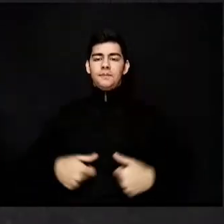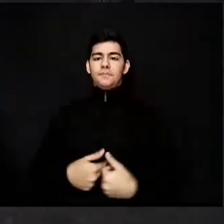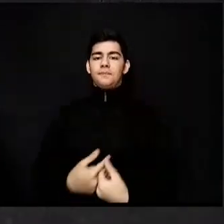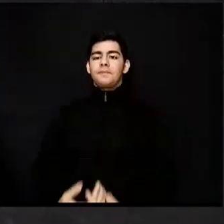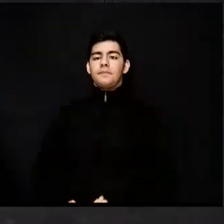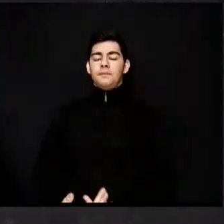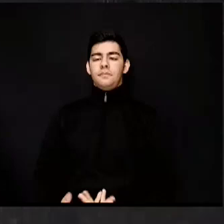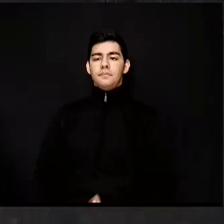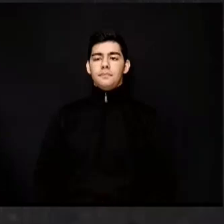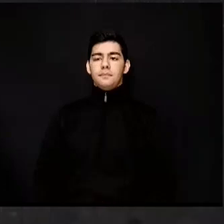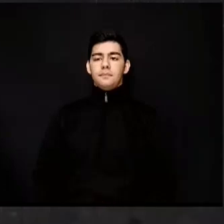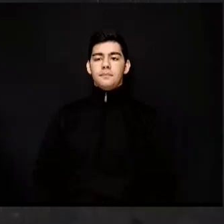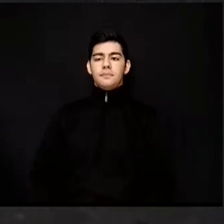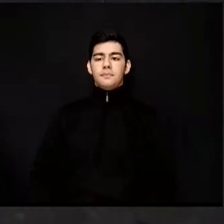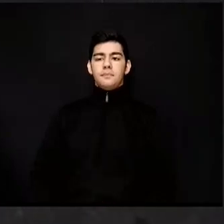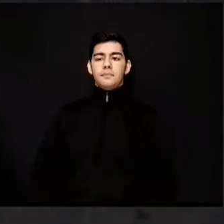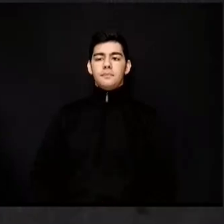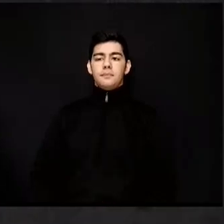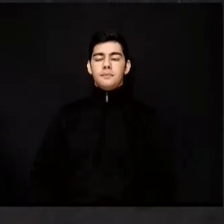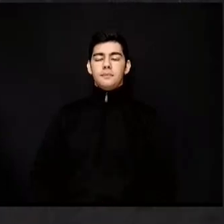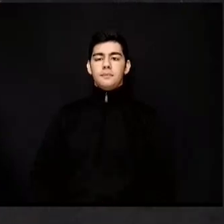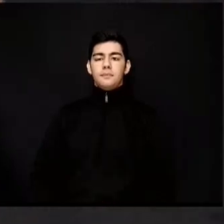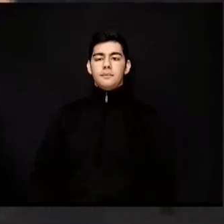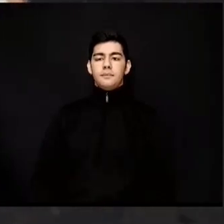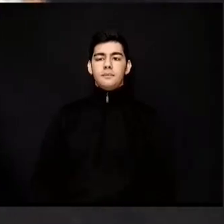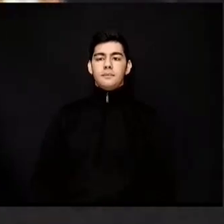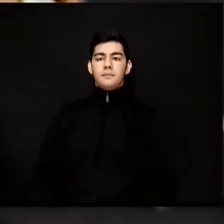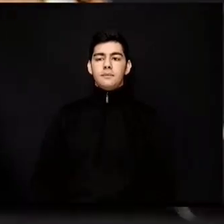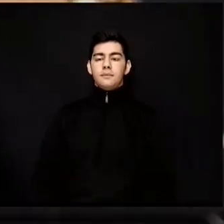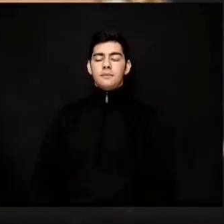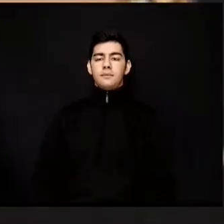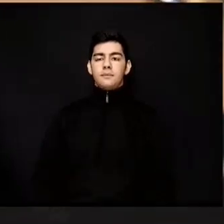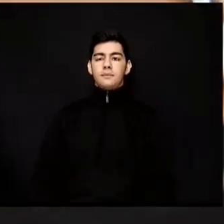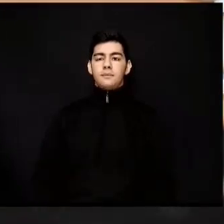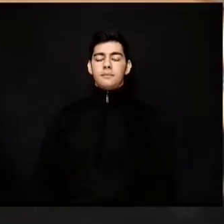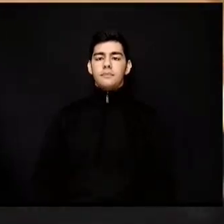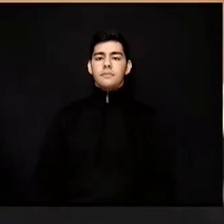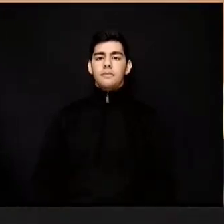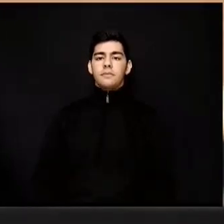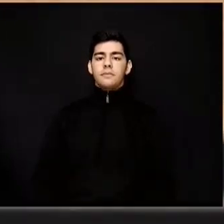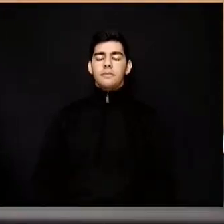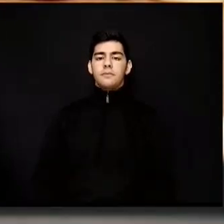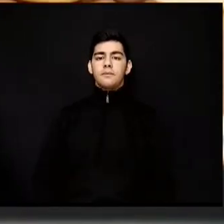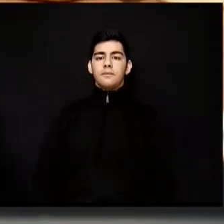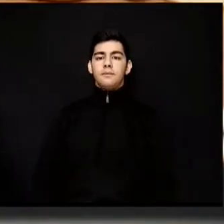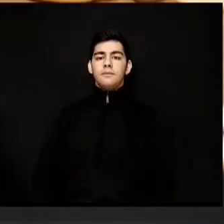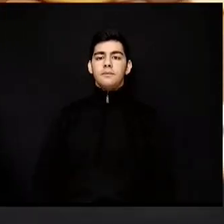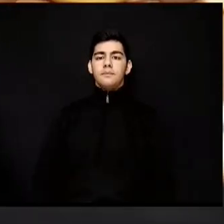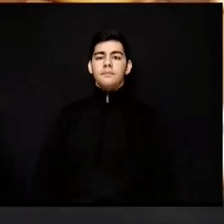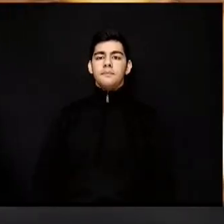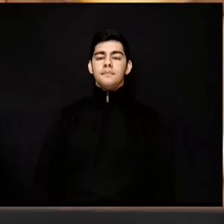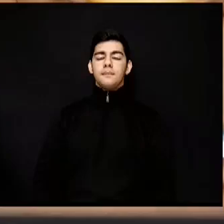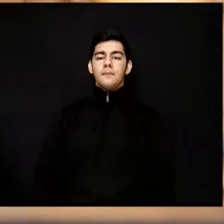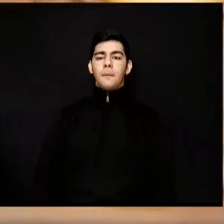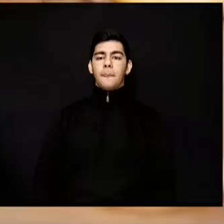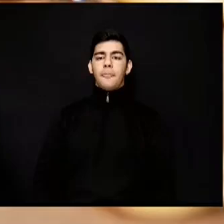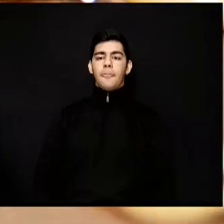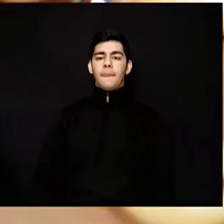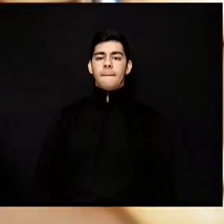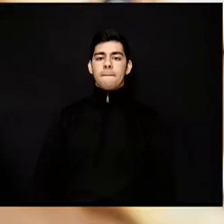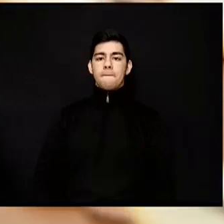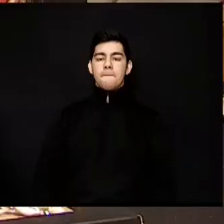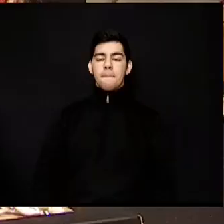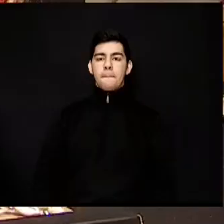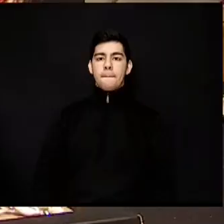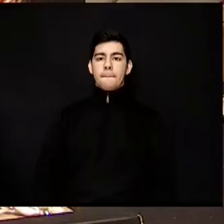a choker e o parzinho de brinco de búzios gemas com detalhe